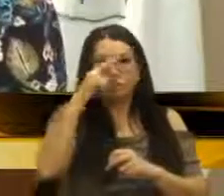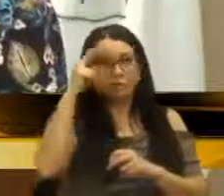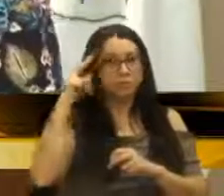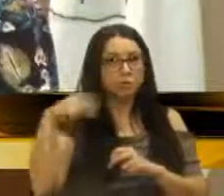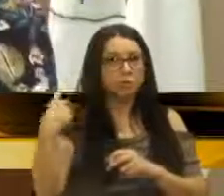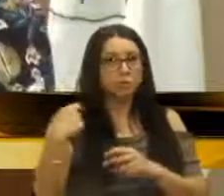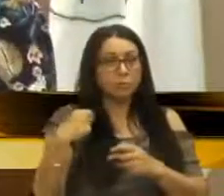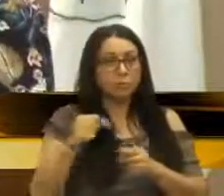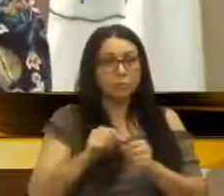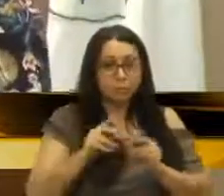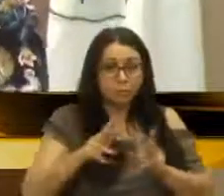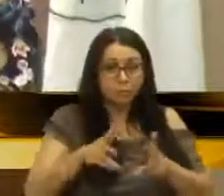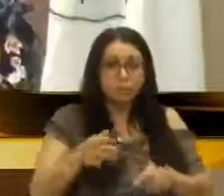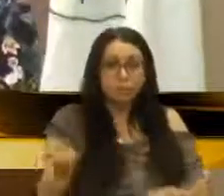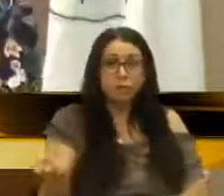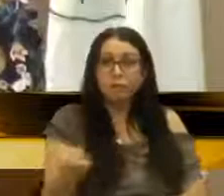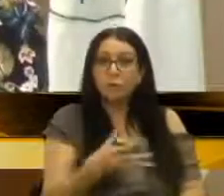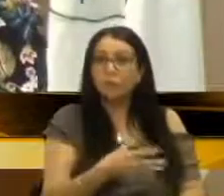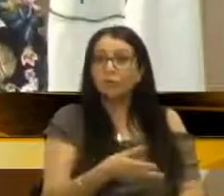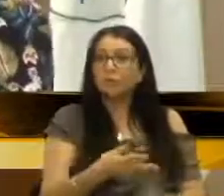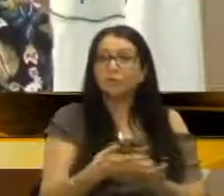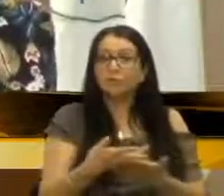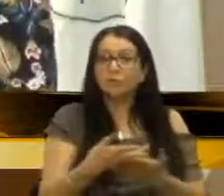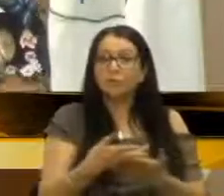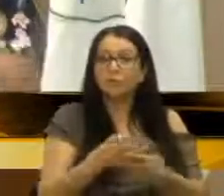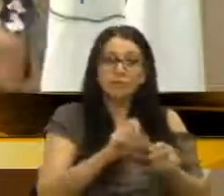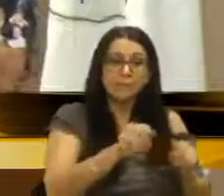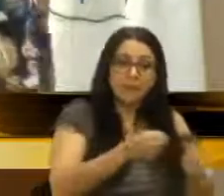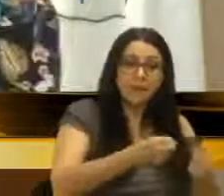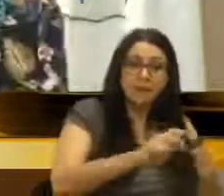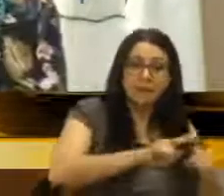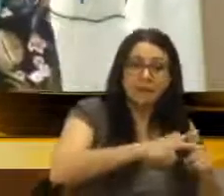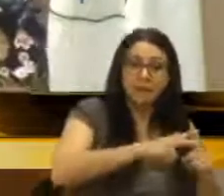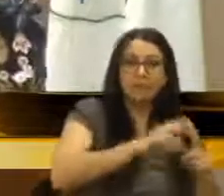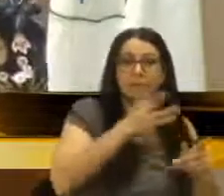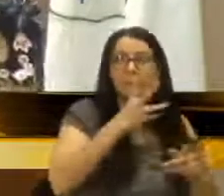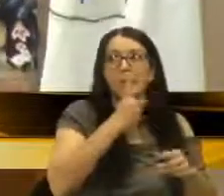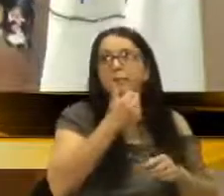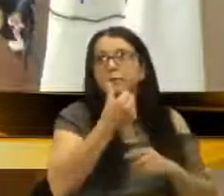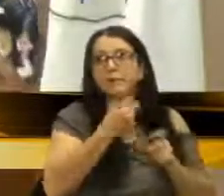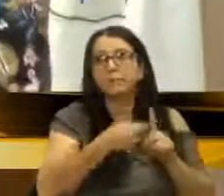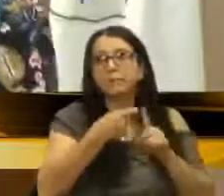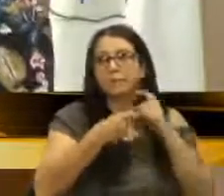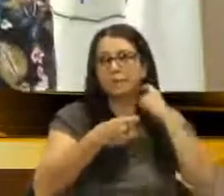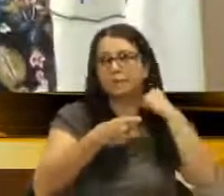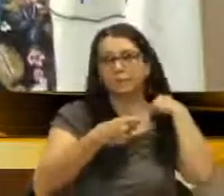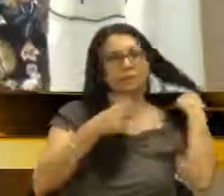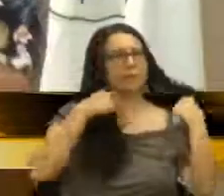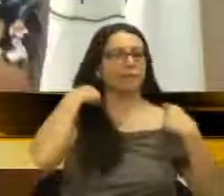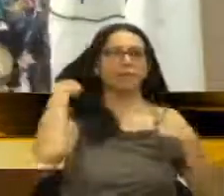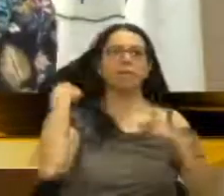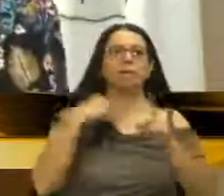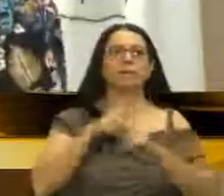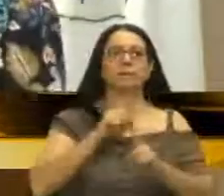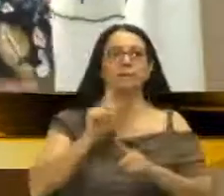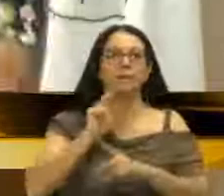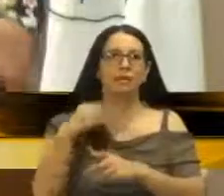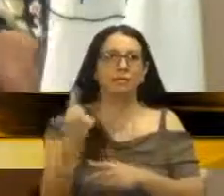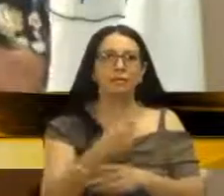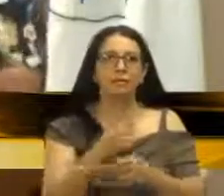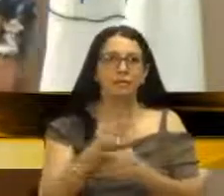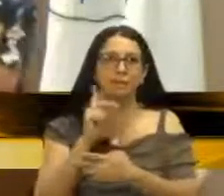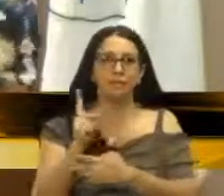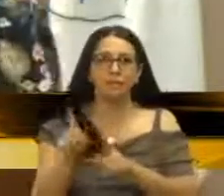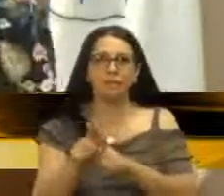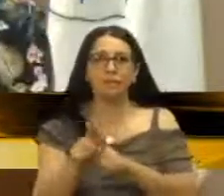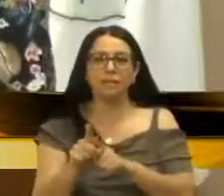precisamos de patrolas novas que saia uma patrola hoje demora seis meses para o mapa droga que quer outra burocracia outra